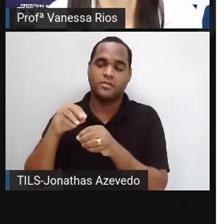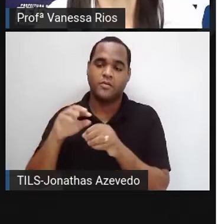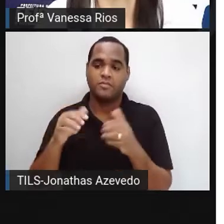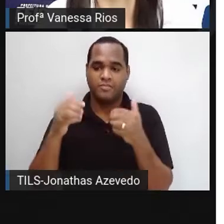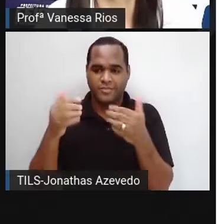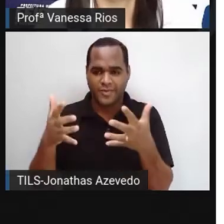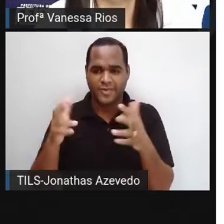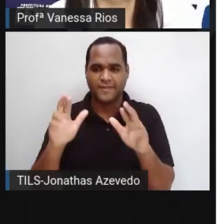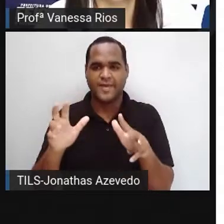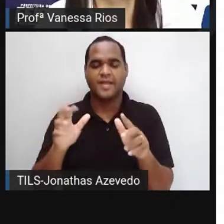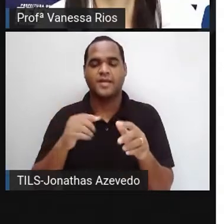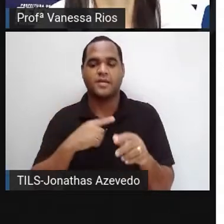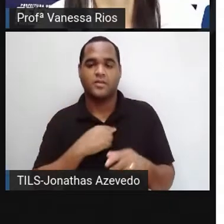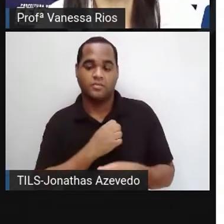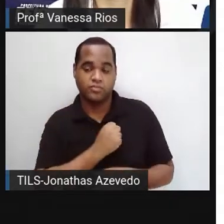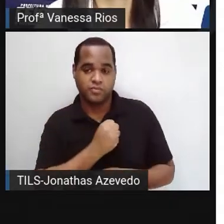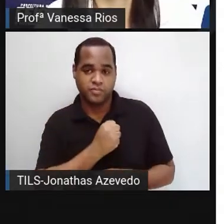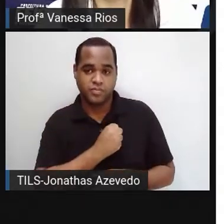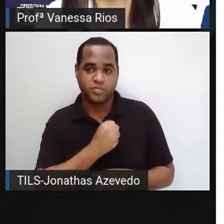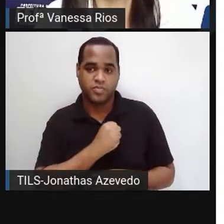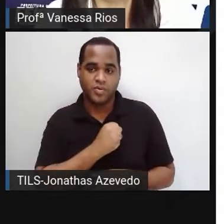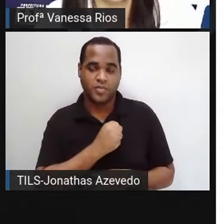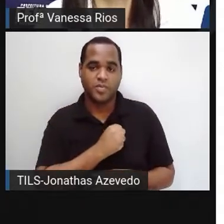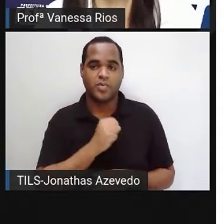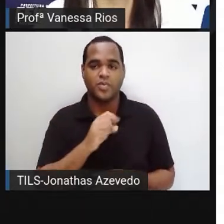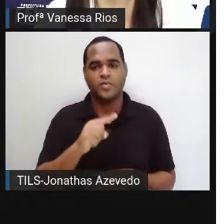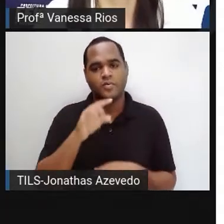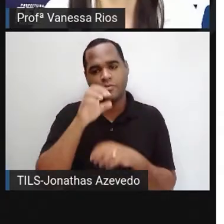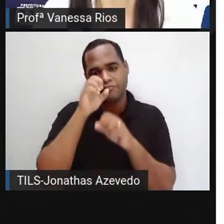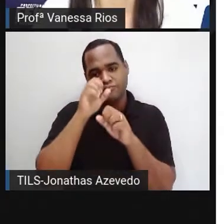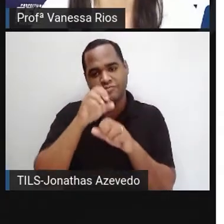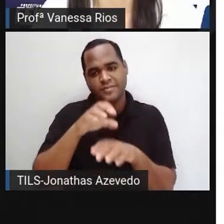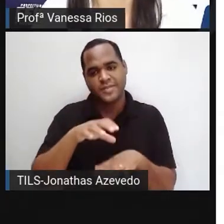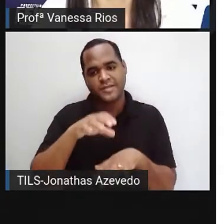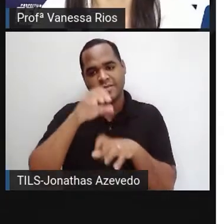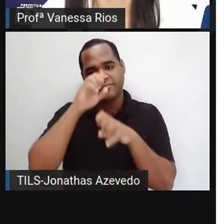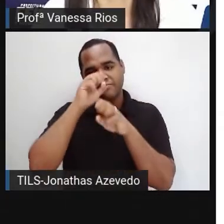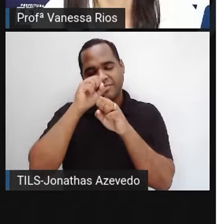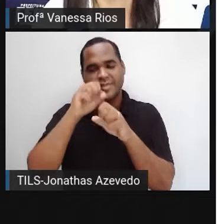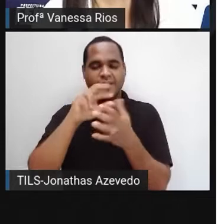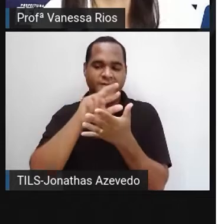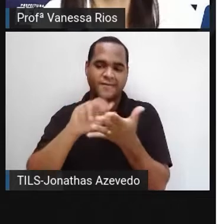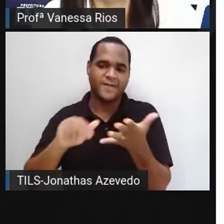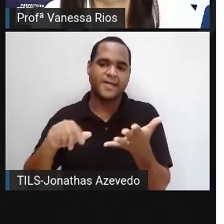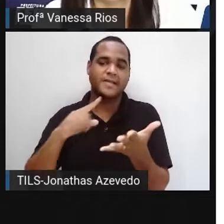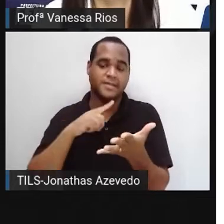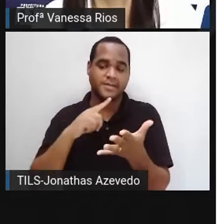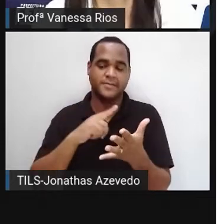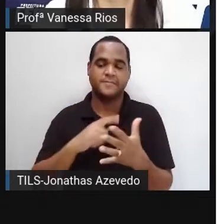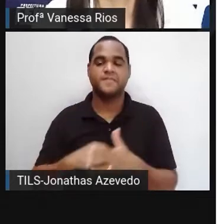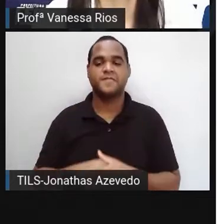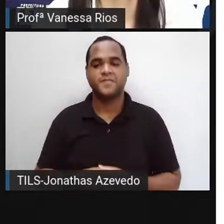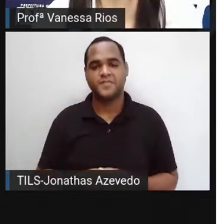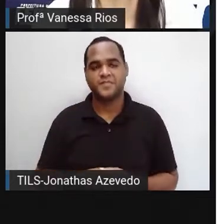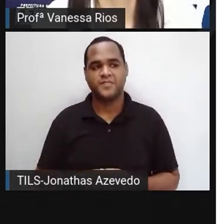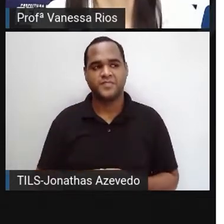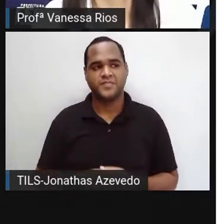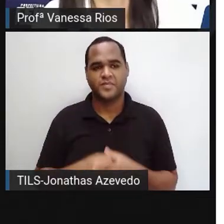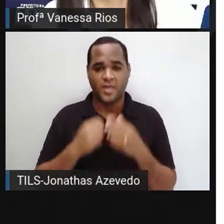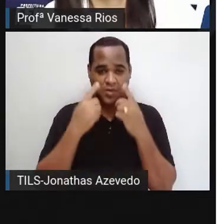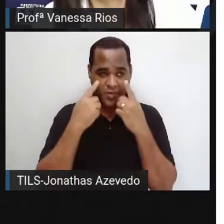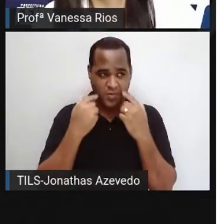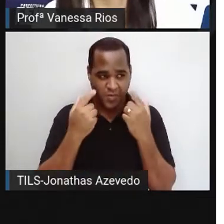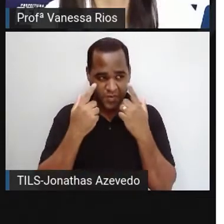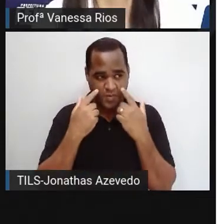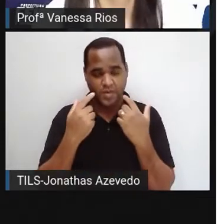os batimentos do coração, o ato de respirar, né? Tanto a inspiração quanto a expiração, o choro,